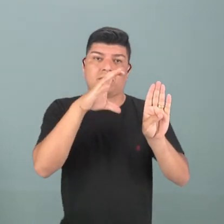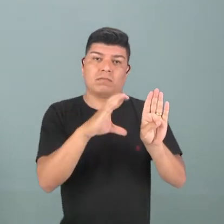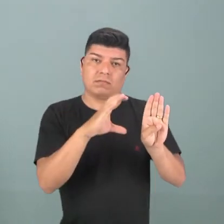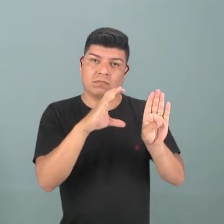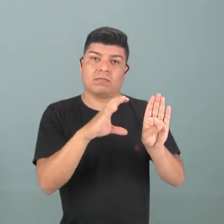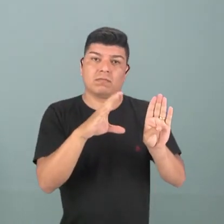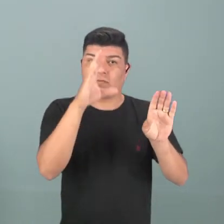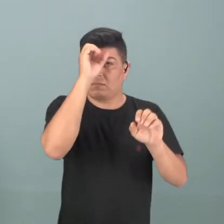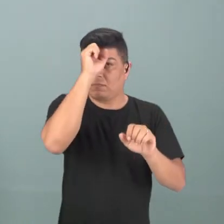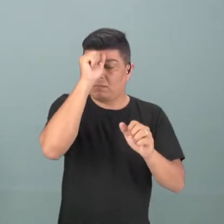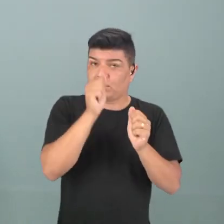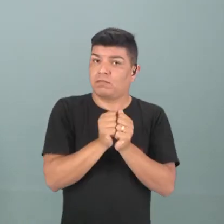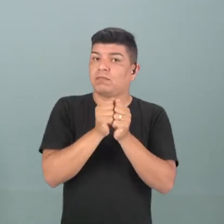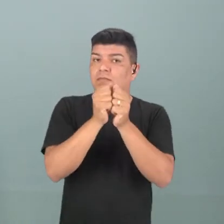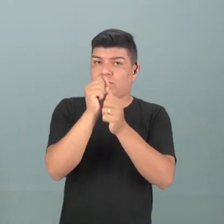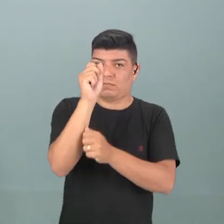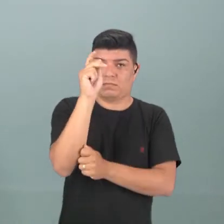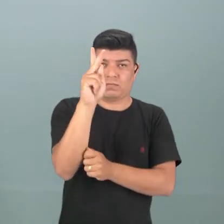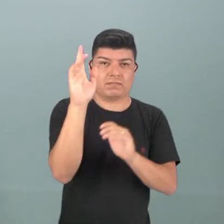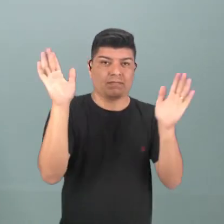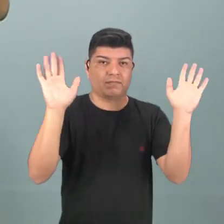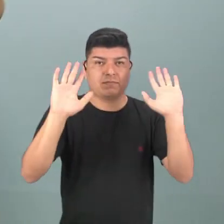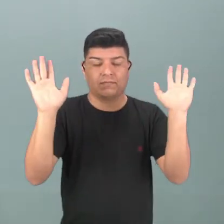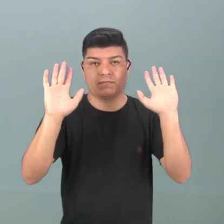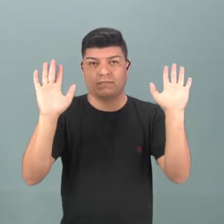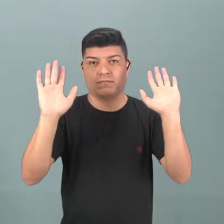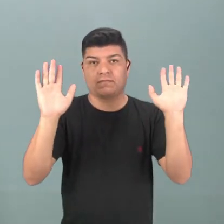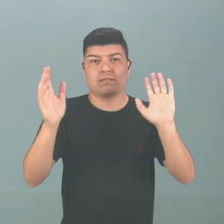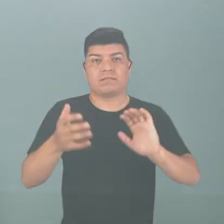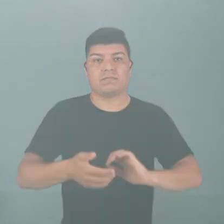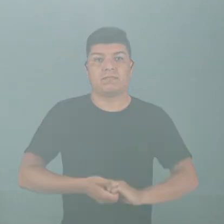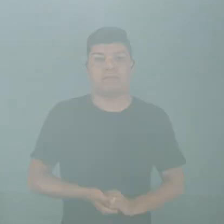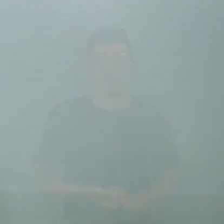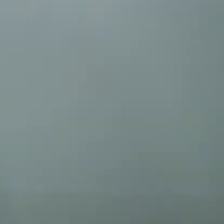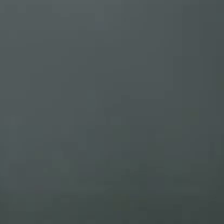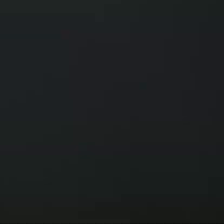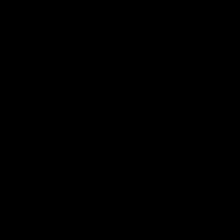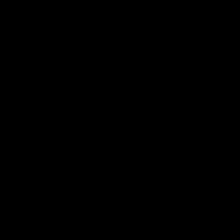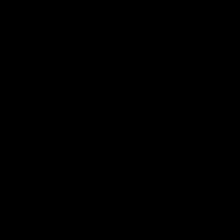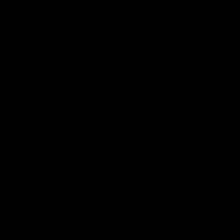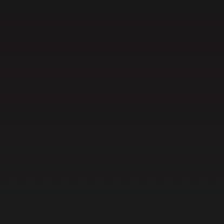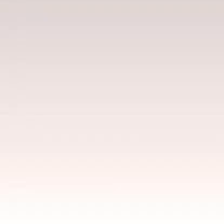Eduque e vamos aprender juntos, ok? Tchau, tchau e até mais!